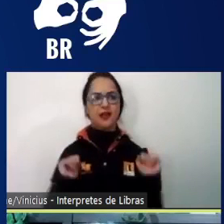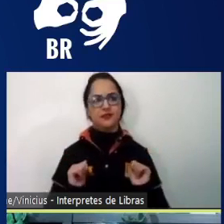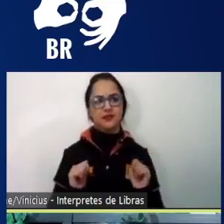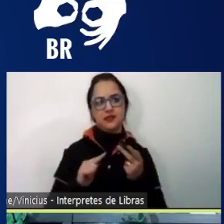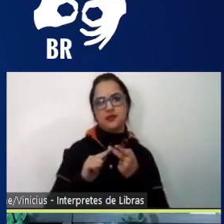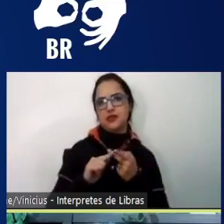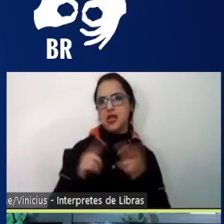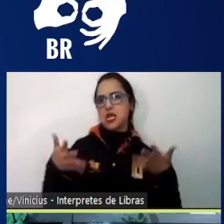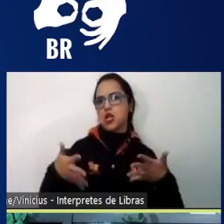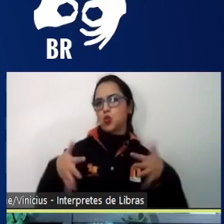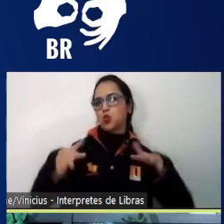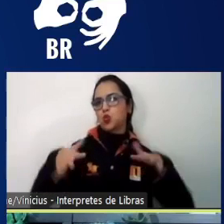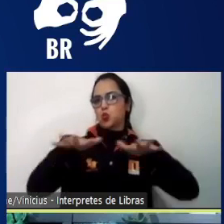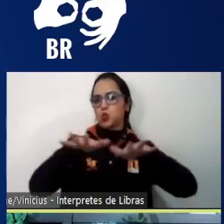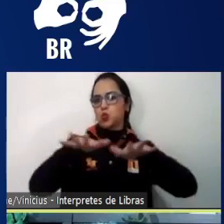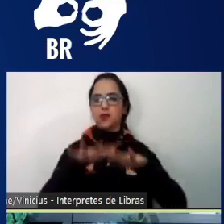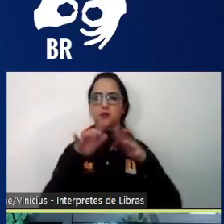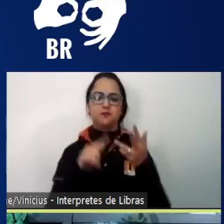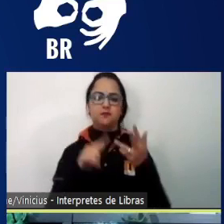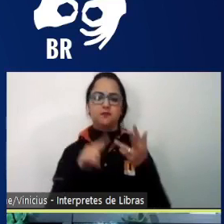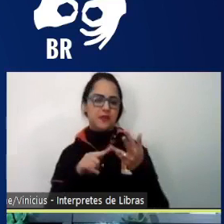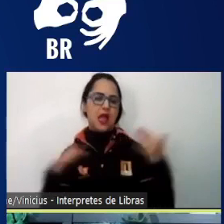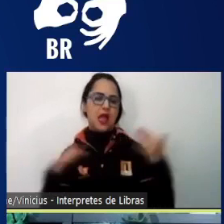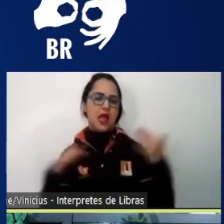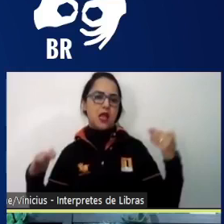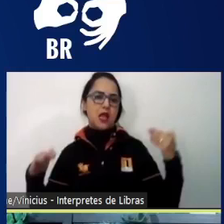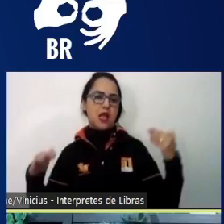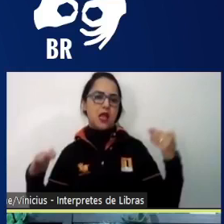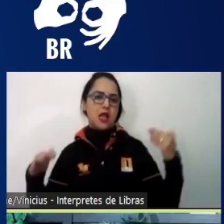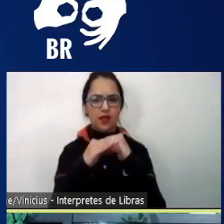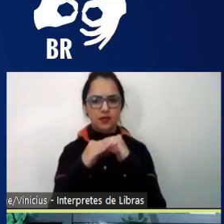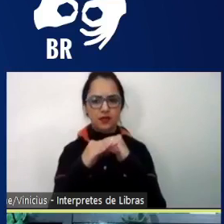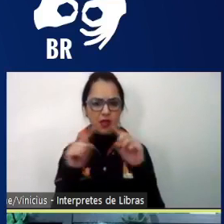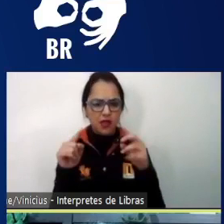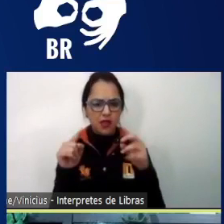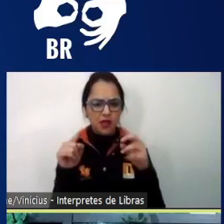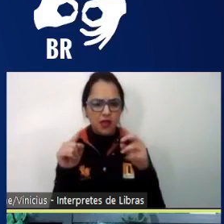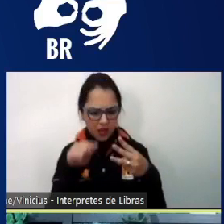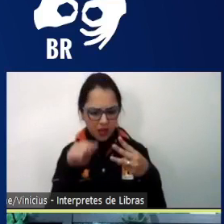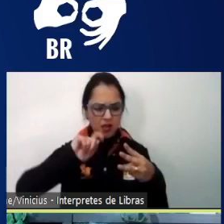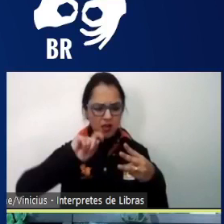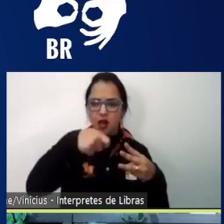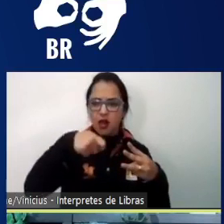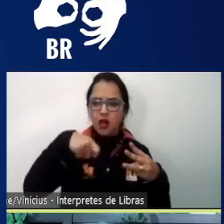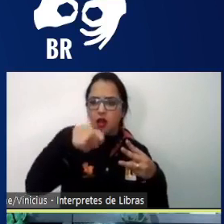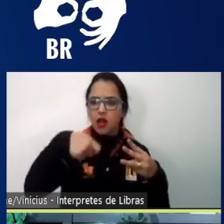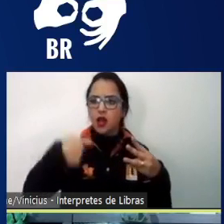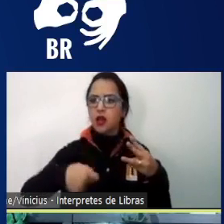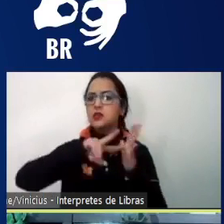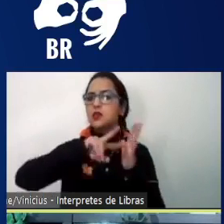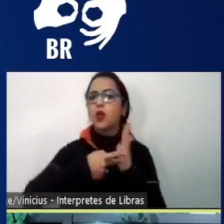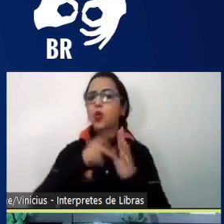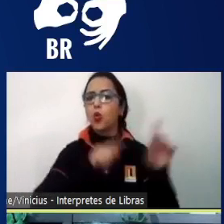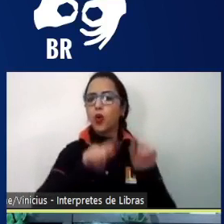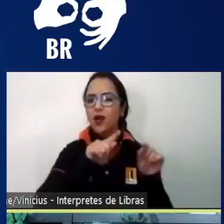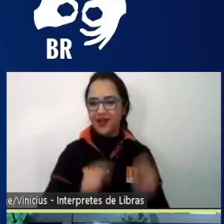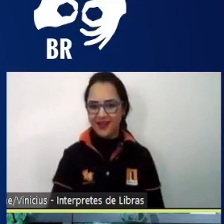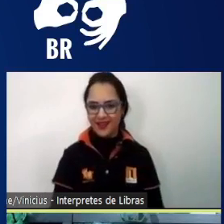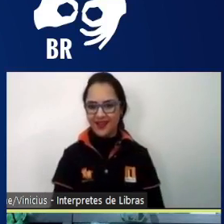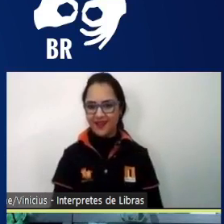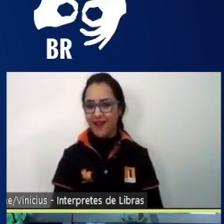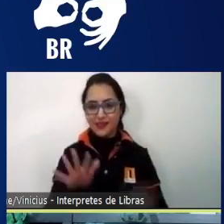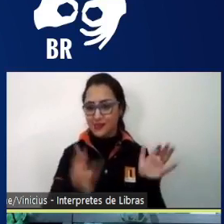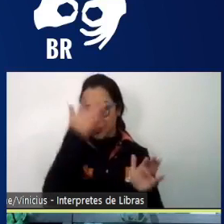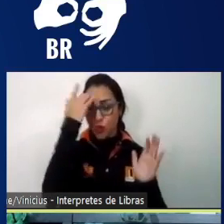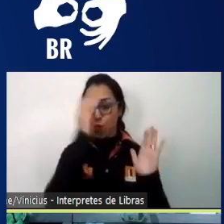inclusão, equidade, mas precisa se entender o que significa. Elas muitas vezes são trocadas uma pelas outras.